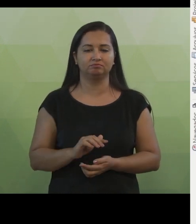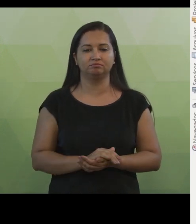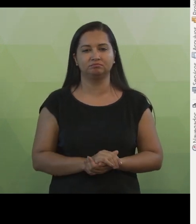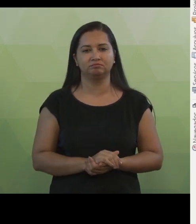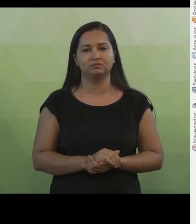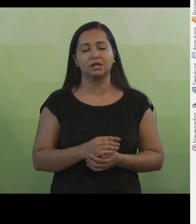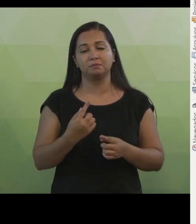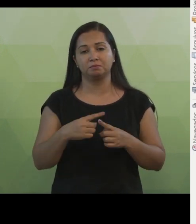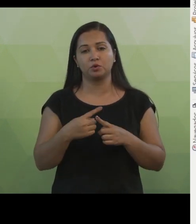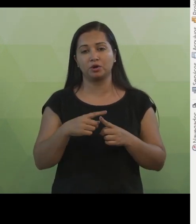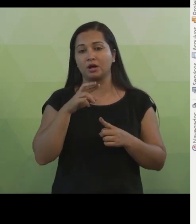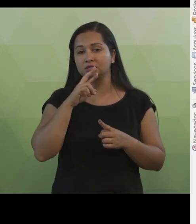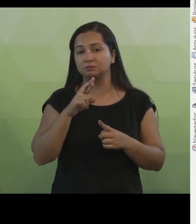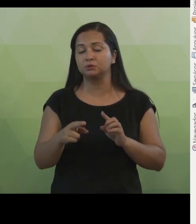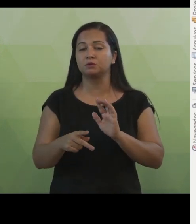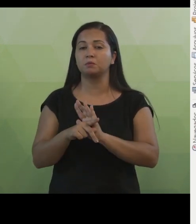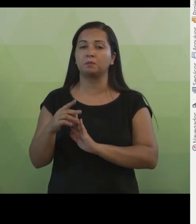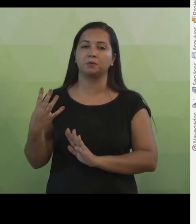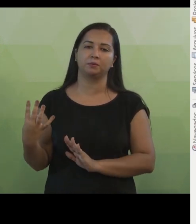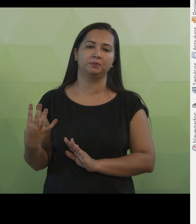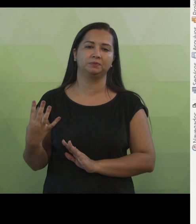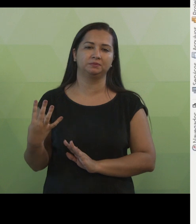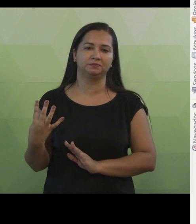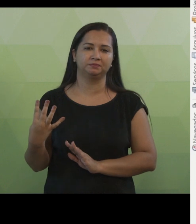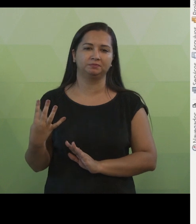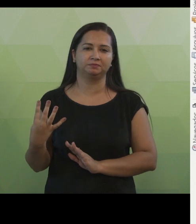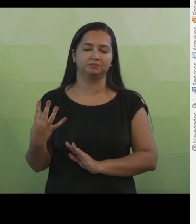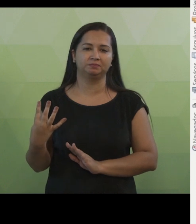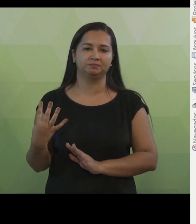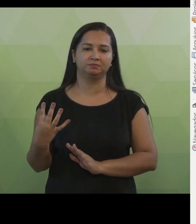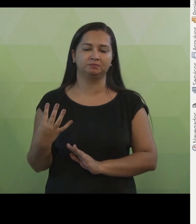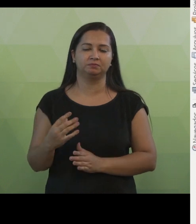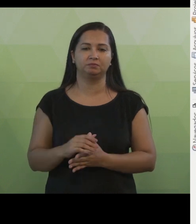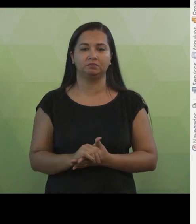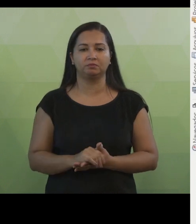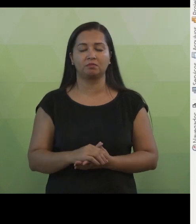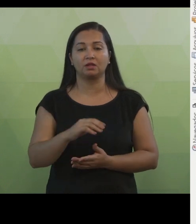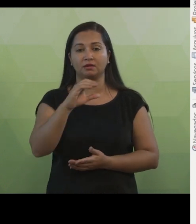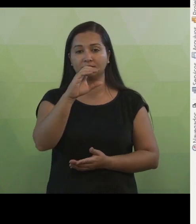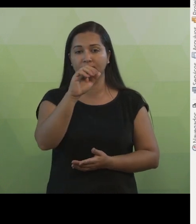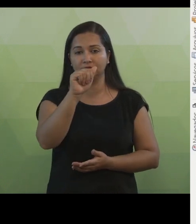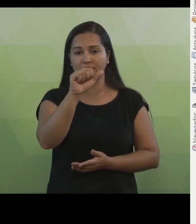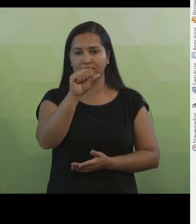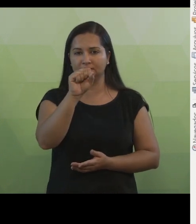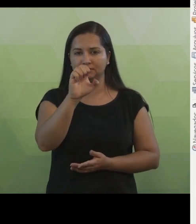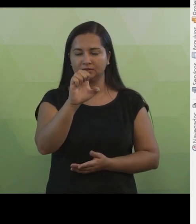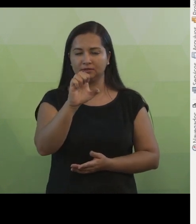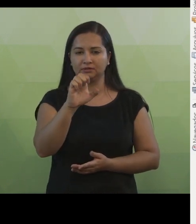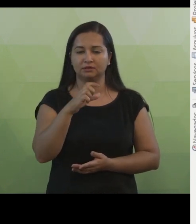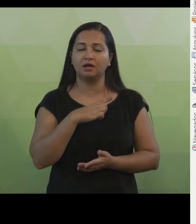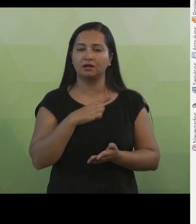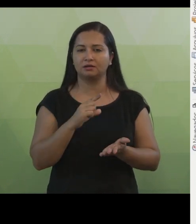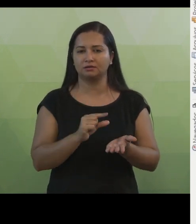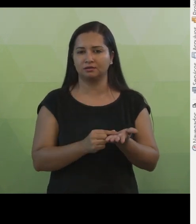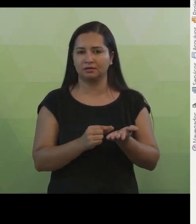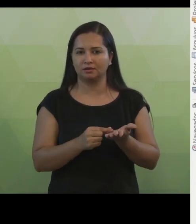4. Se eu executar essa estrutura, nenhuma dessas mensagens aqui vai ser executada.